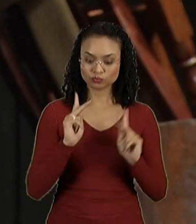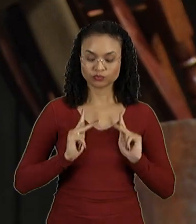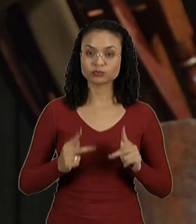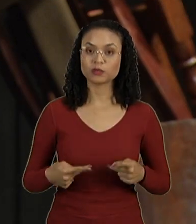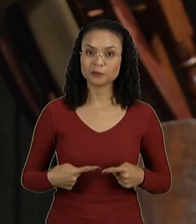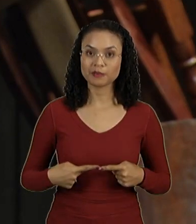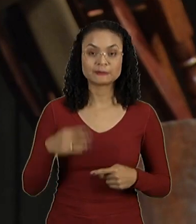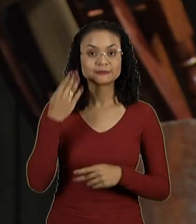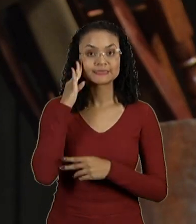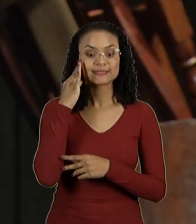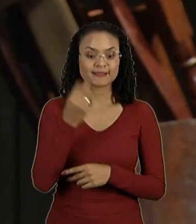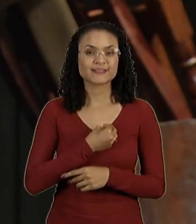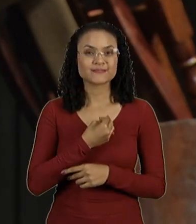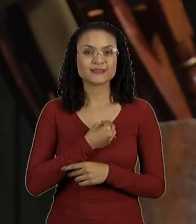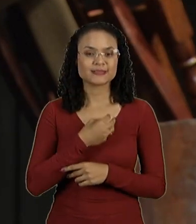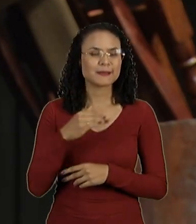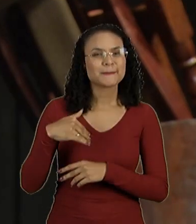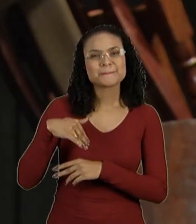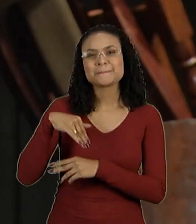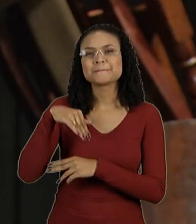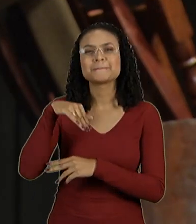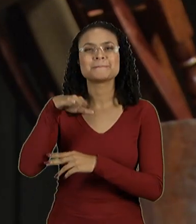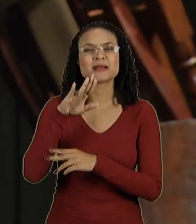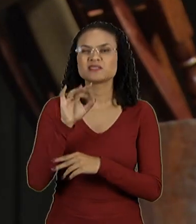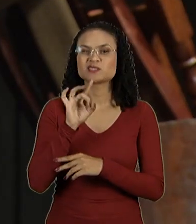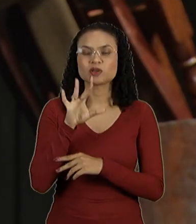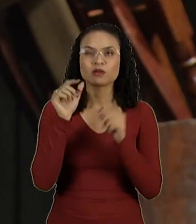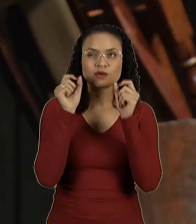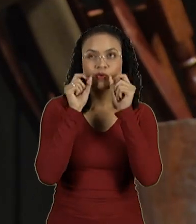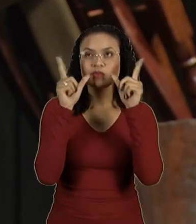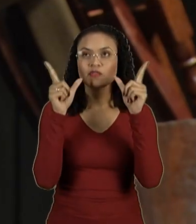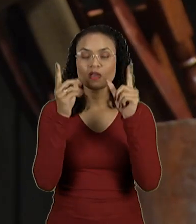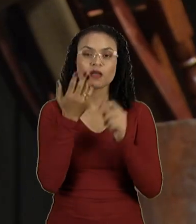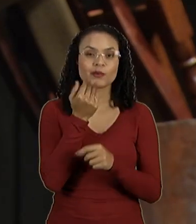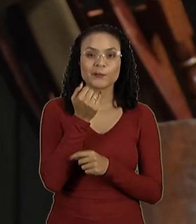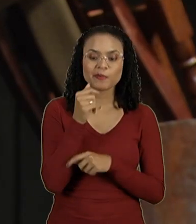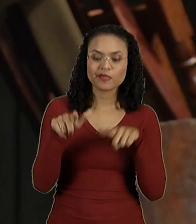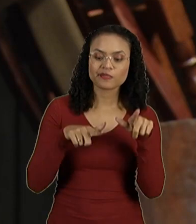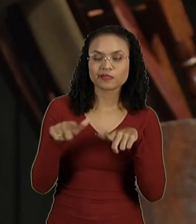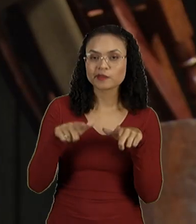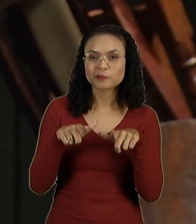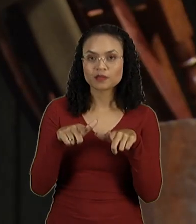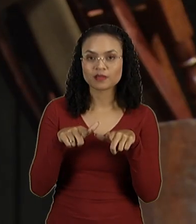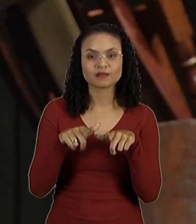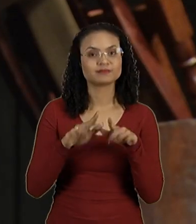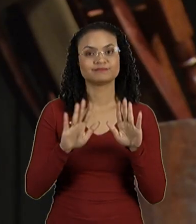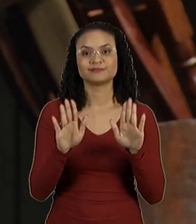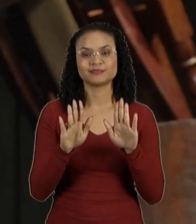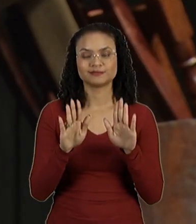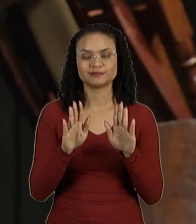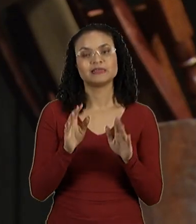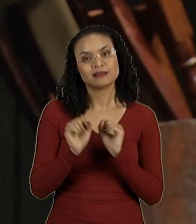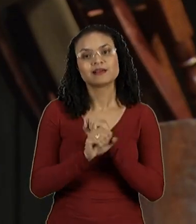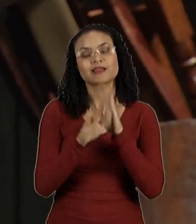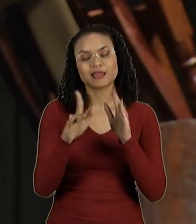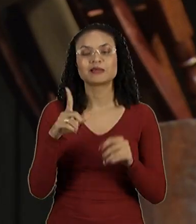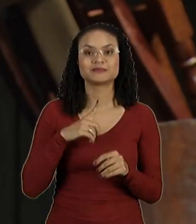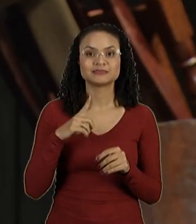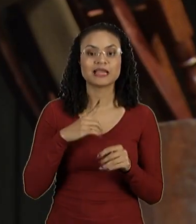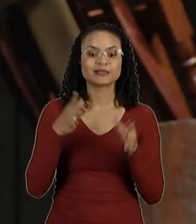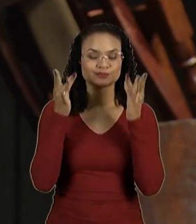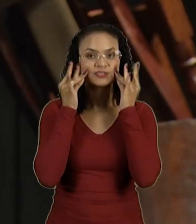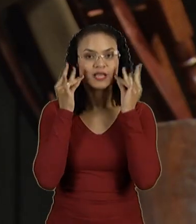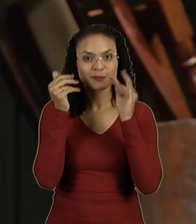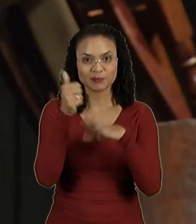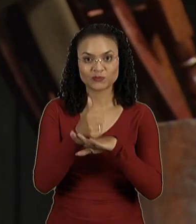ser humano, entenda que a vida é muito mais do que acordar, comer e trabalhar também, assim, né? Óbvio que tem os